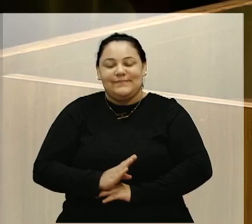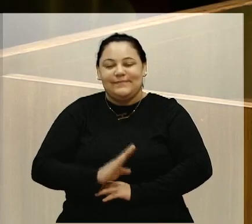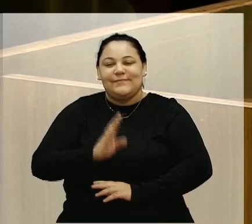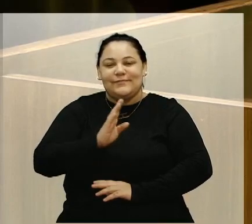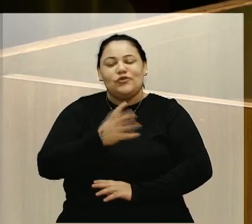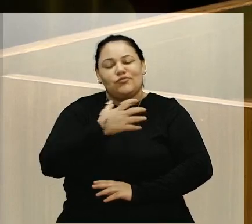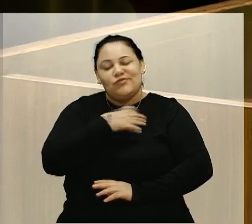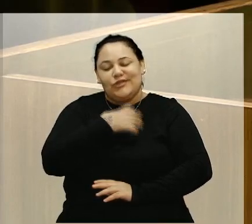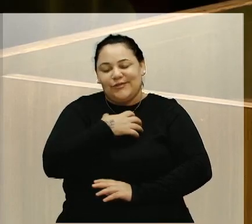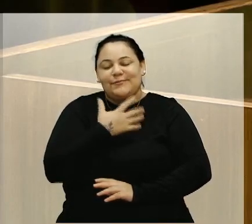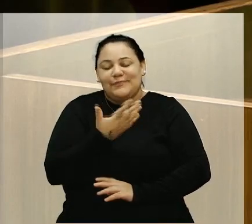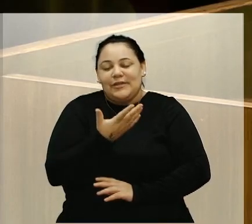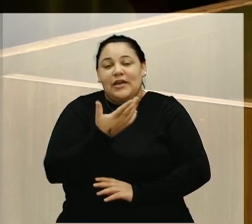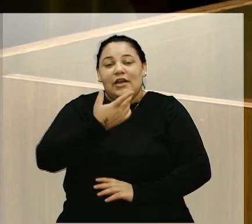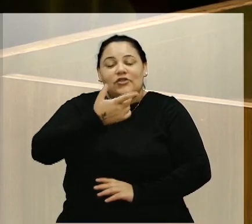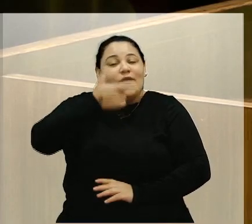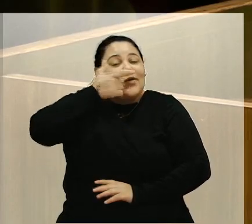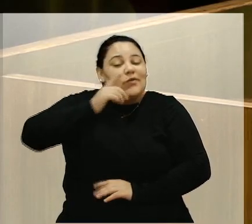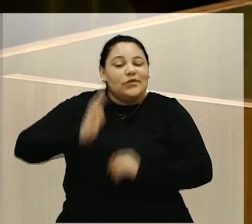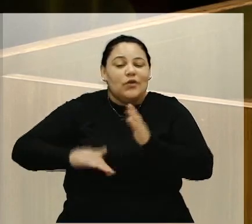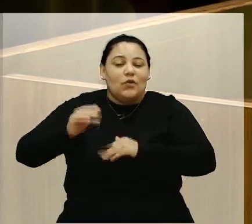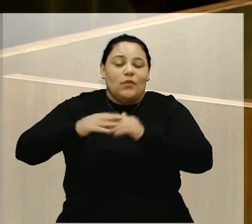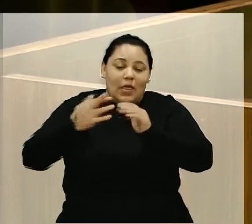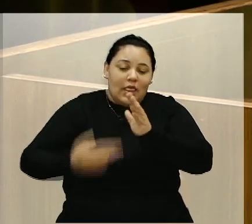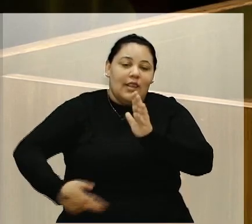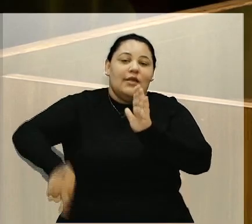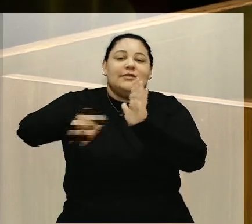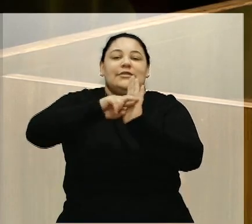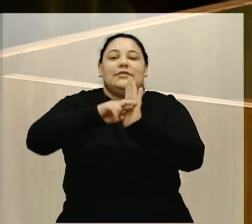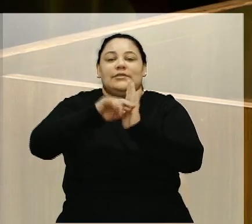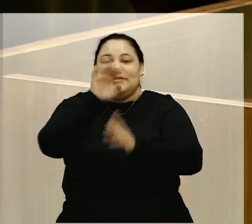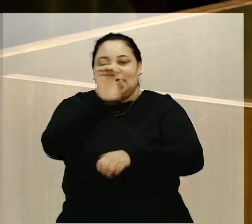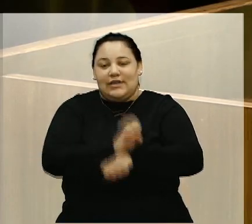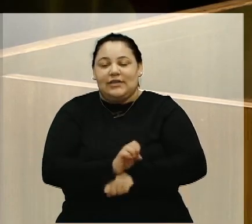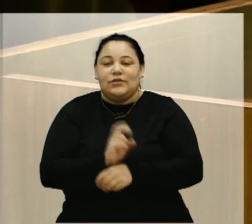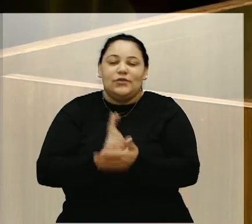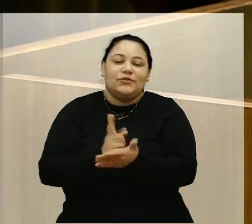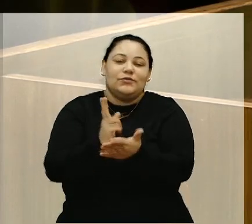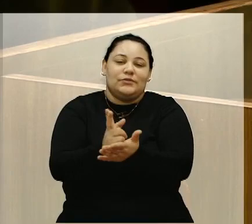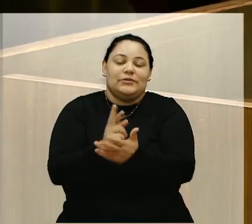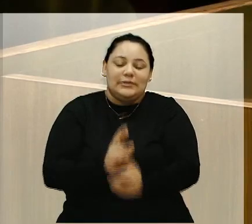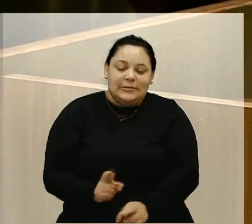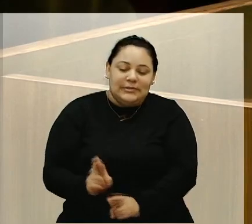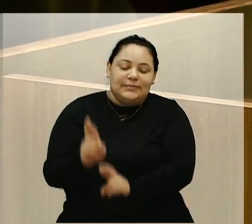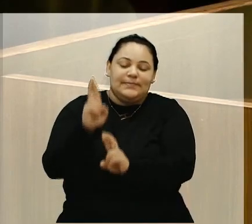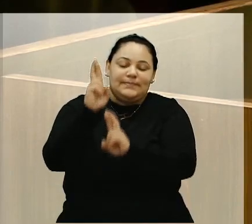construir, reconstruir o nosso estado, continuando esperançando com